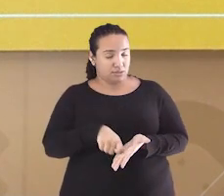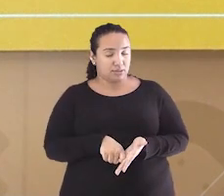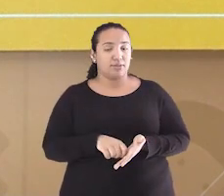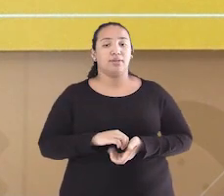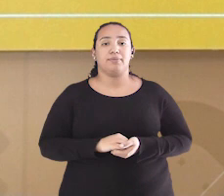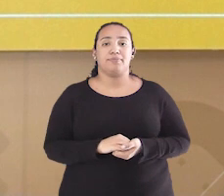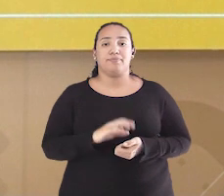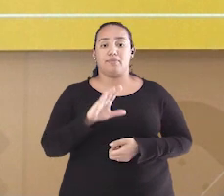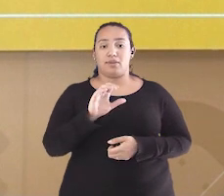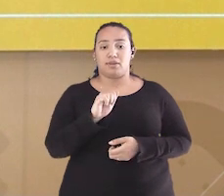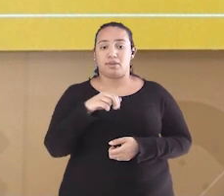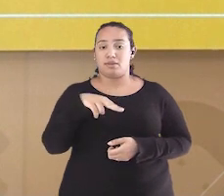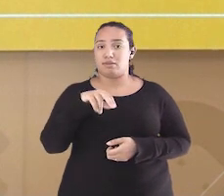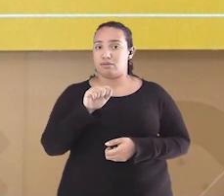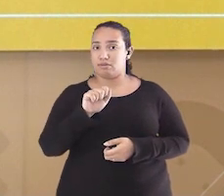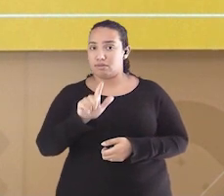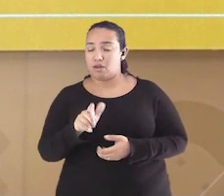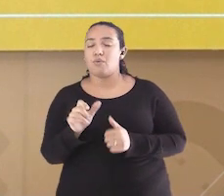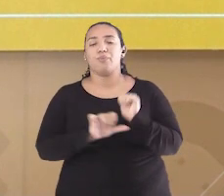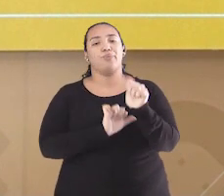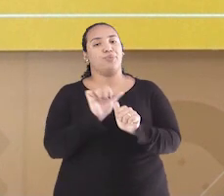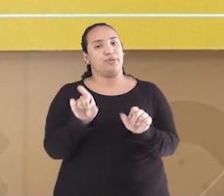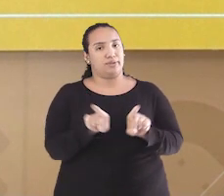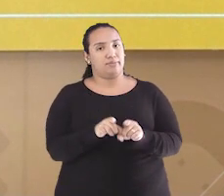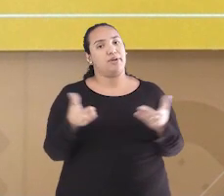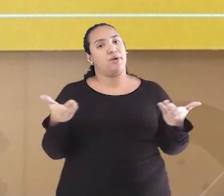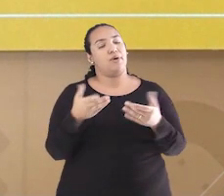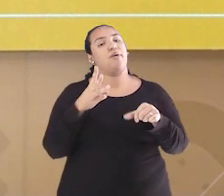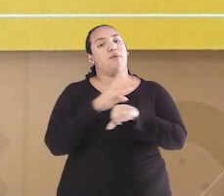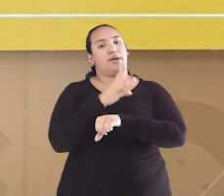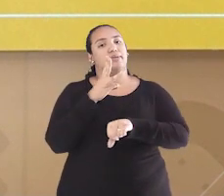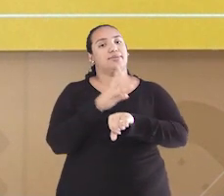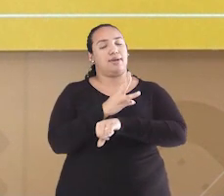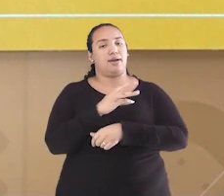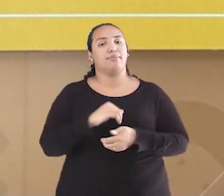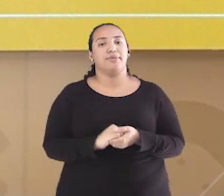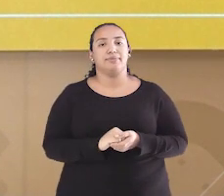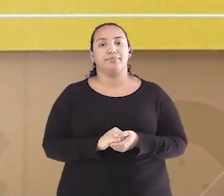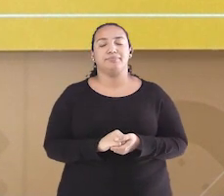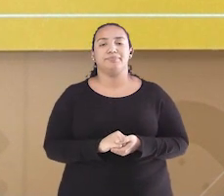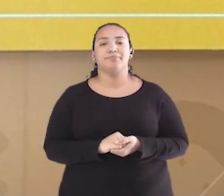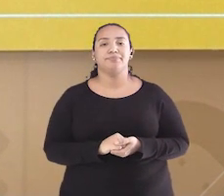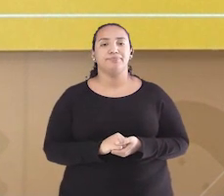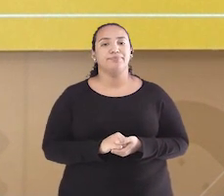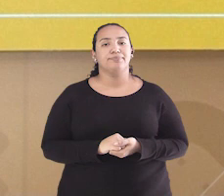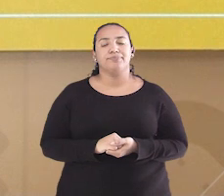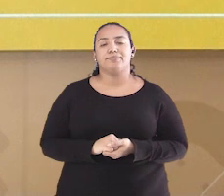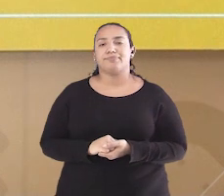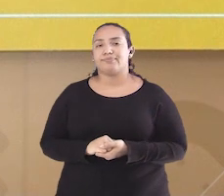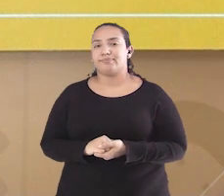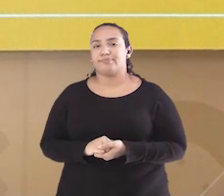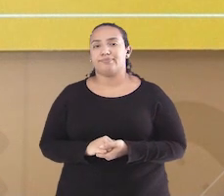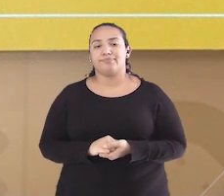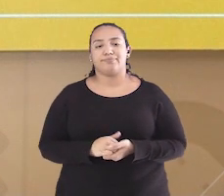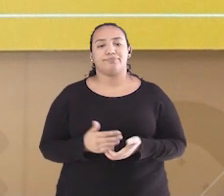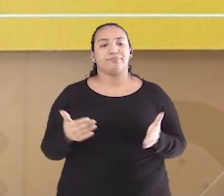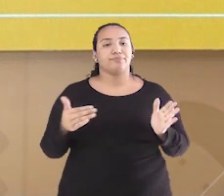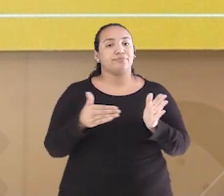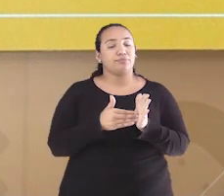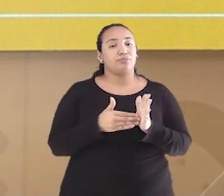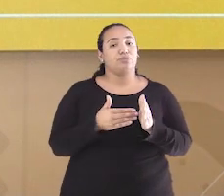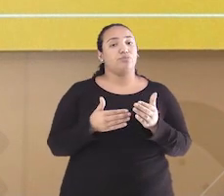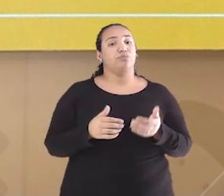O canal também muda, é mensagem de WhatsApp, que também pode envolver o envio de áudios. E